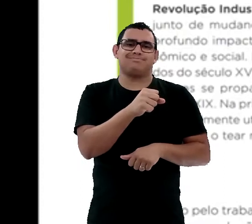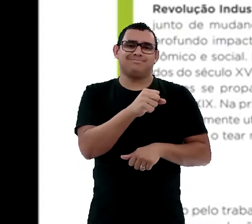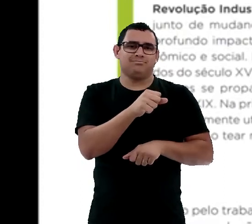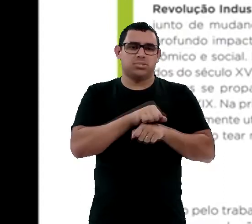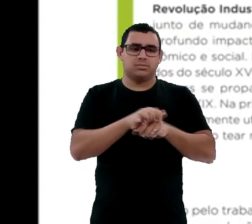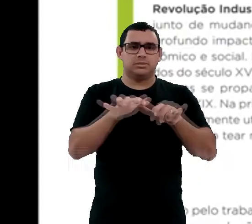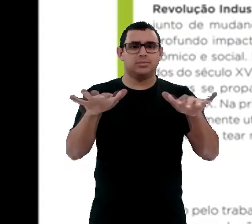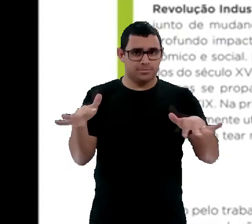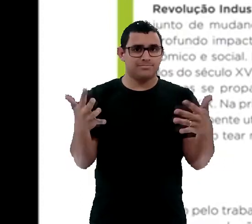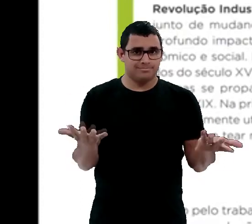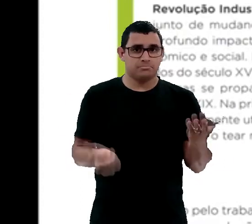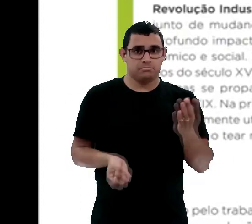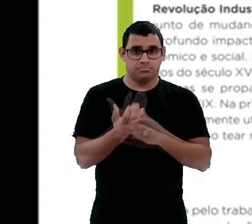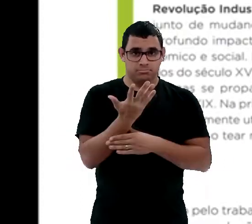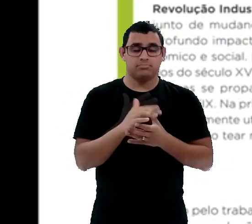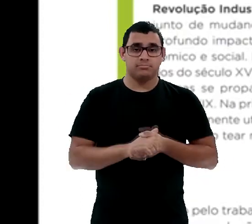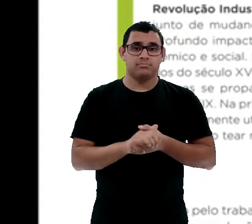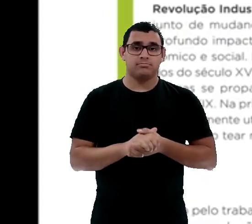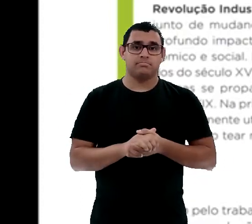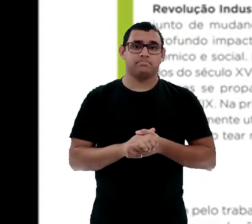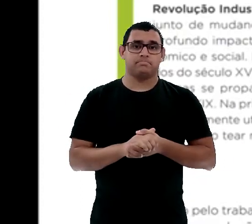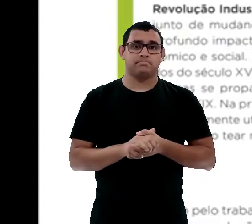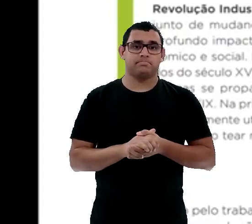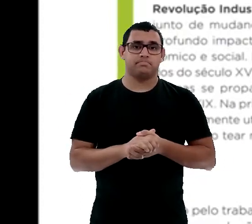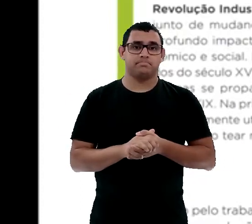da evolução capitalista e da